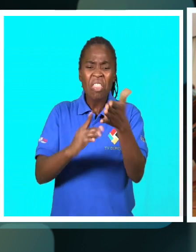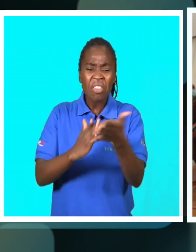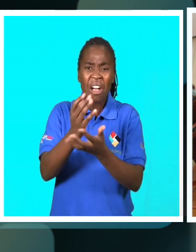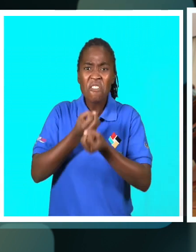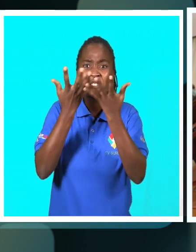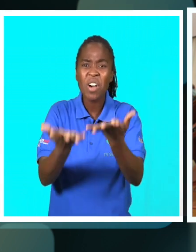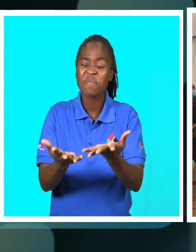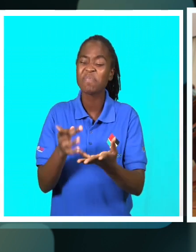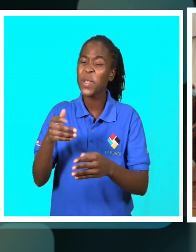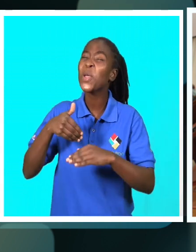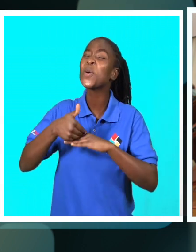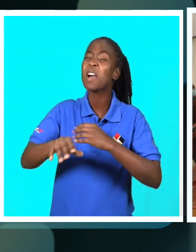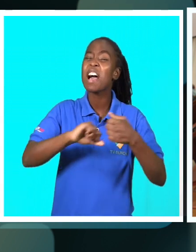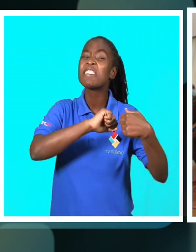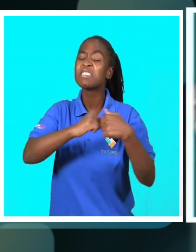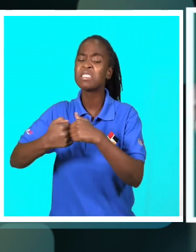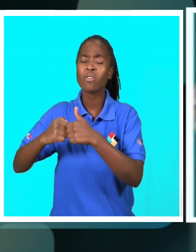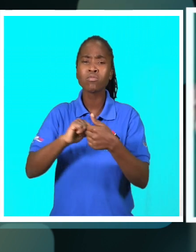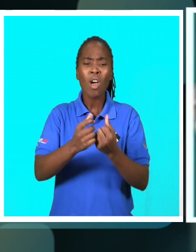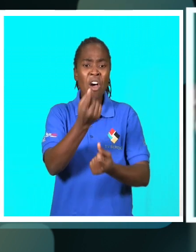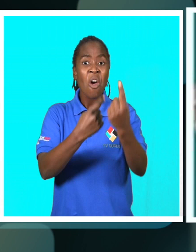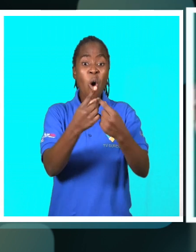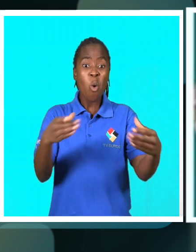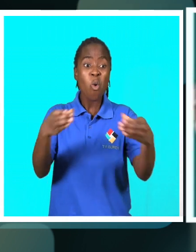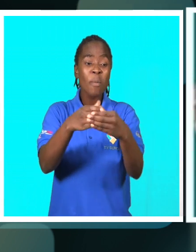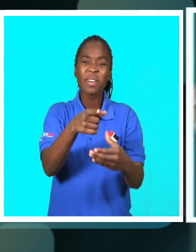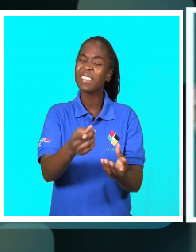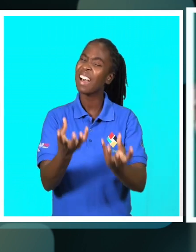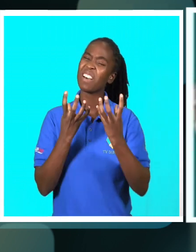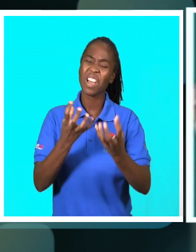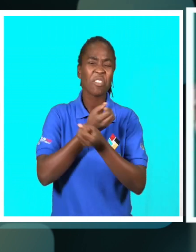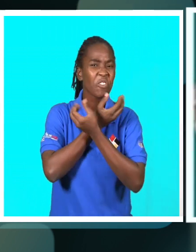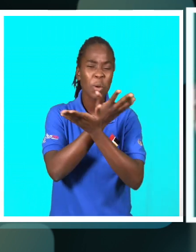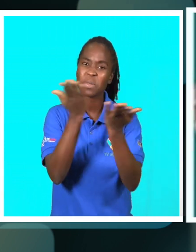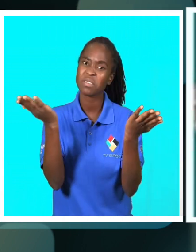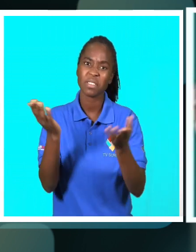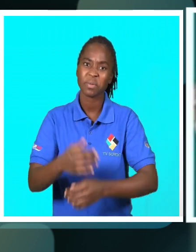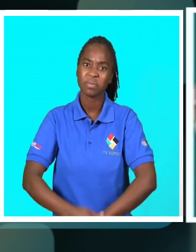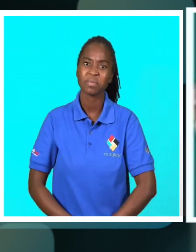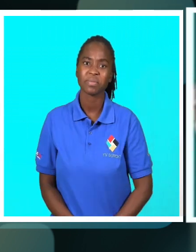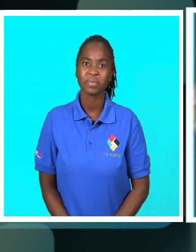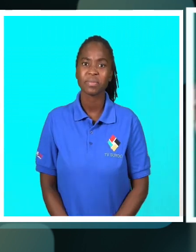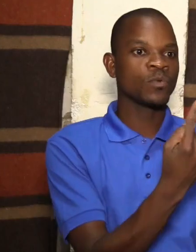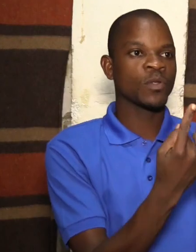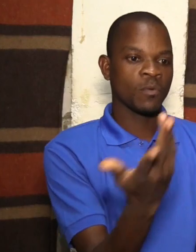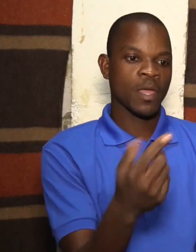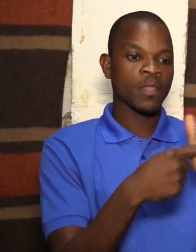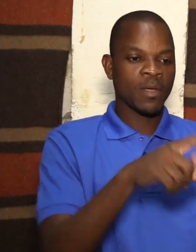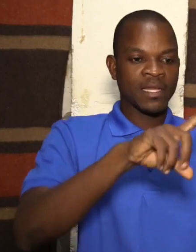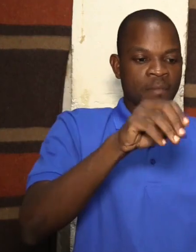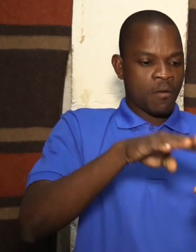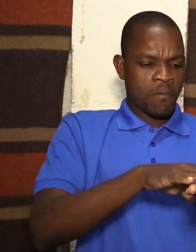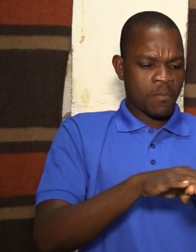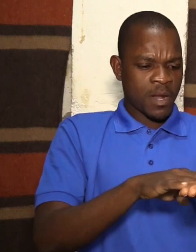continua a ser um desafio. O fato é que a sua difusão não é inclusiva, o que contribui para que alguns grupos sociais não estejam